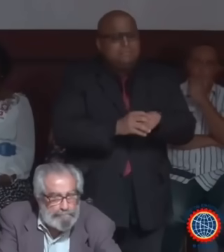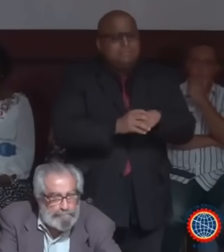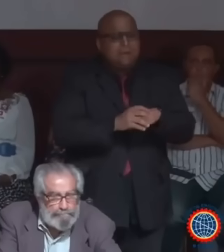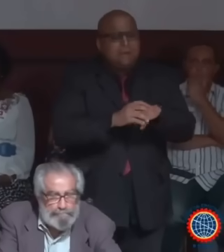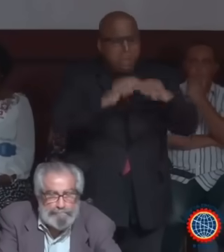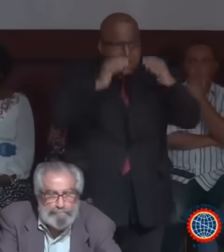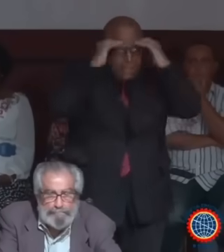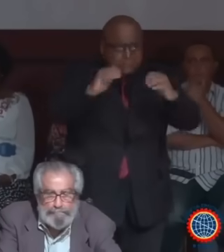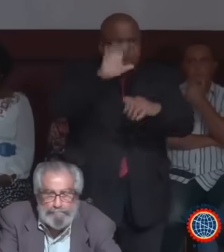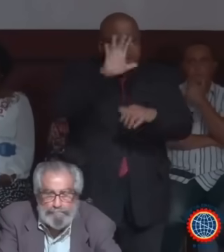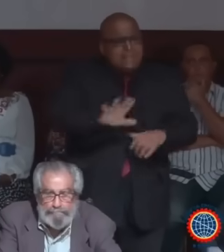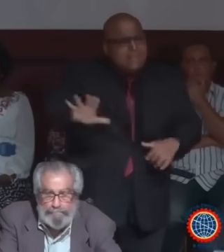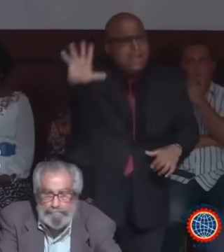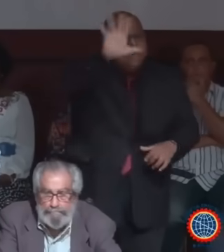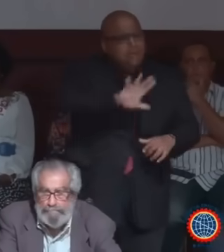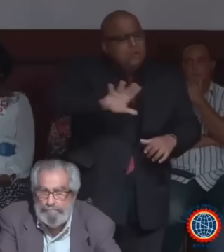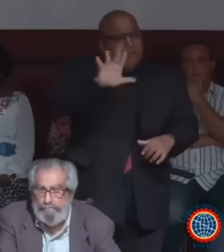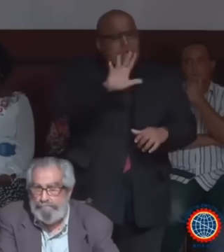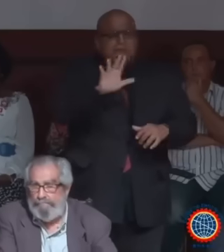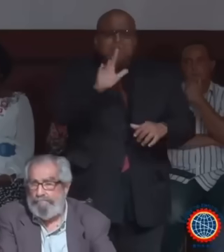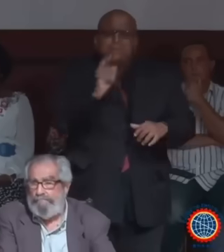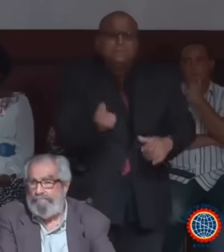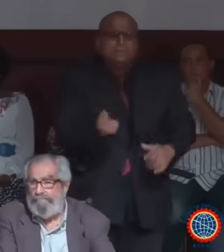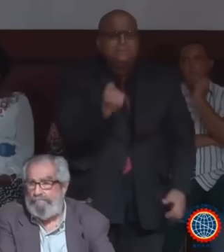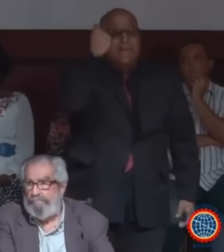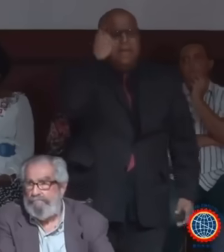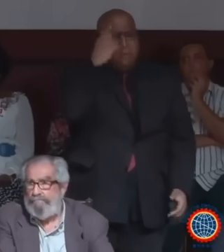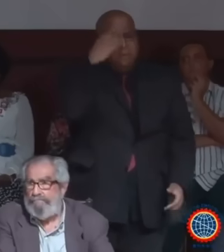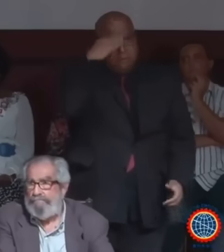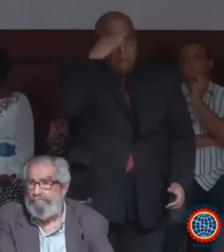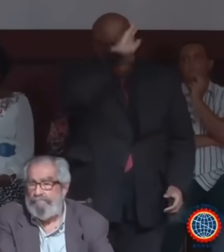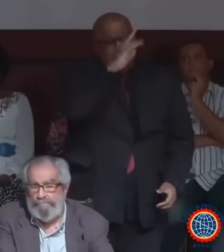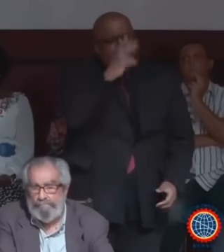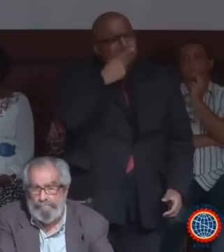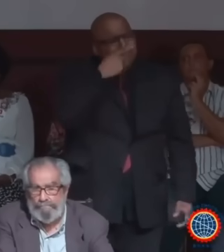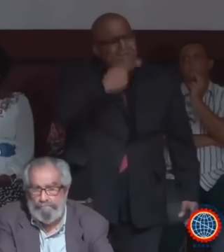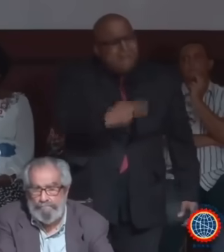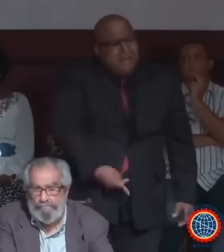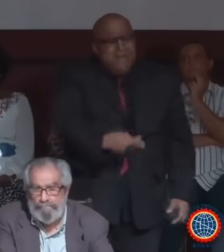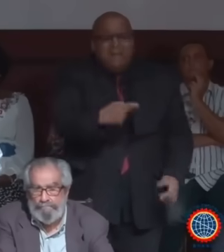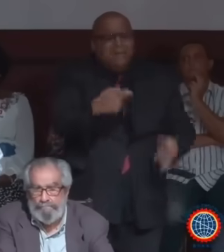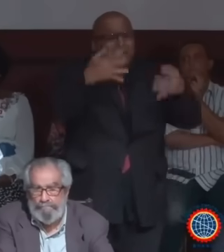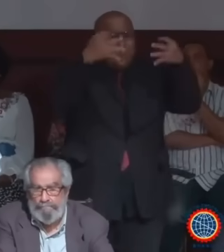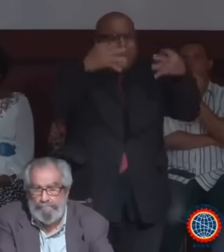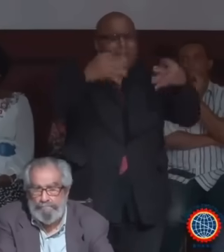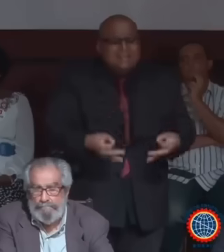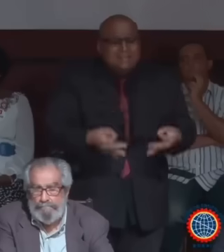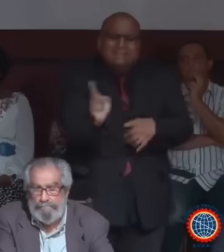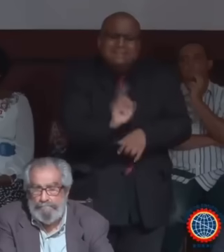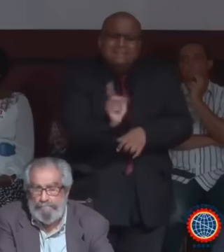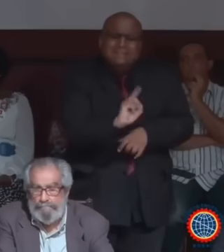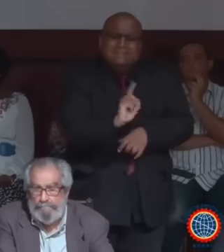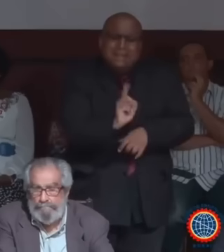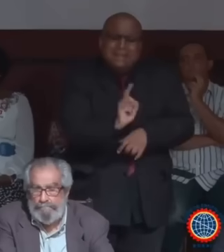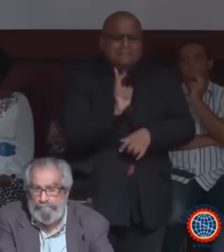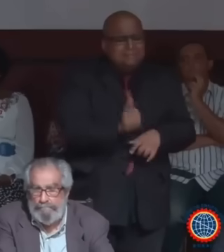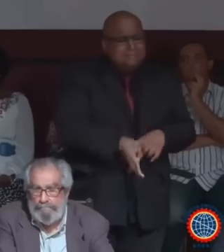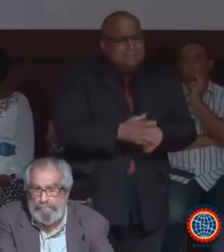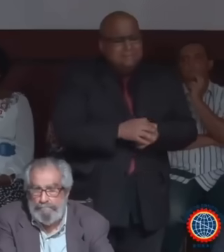soberania nacional. E é curioso notar que o meu adversário invoca uma tradição que ele não representa.